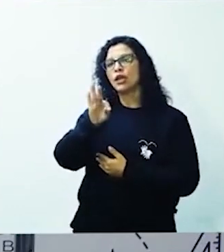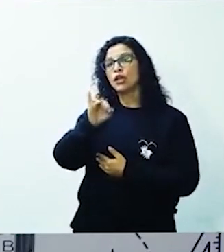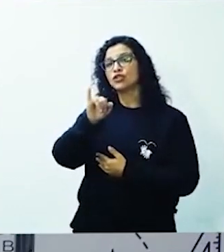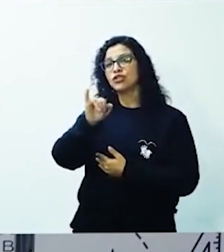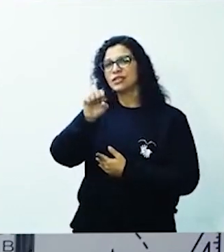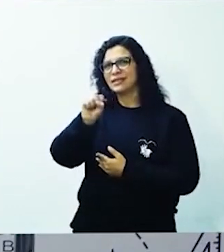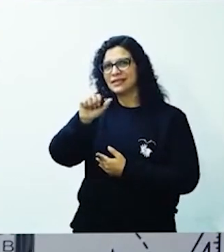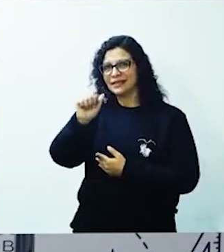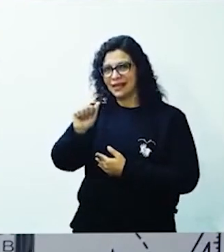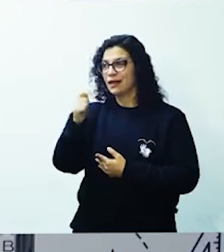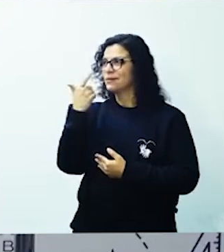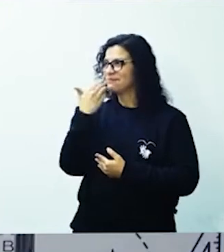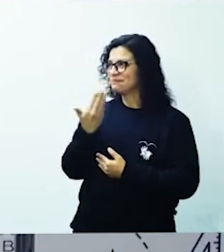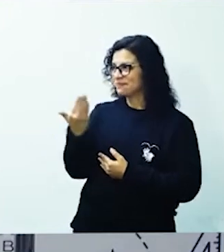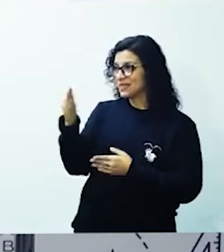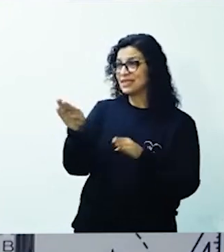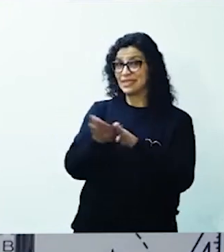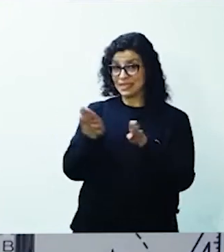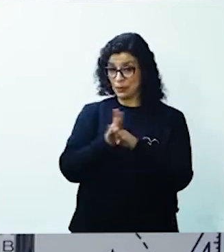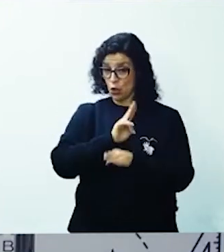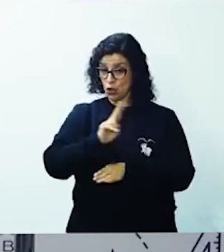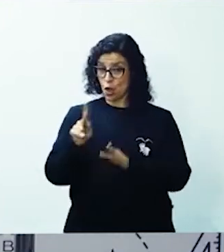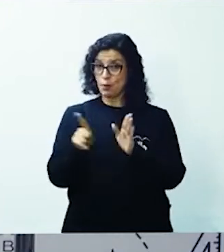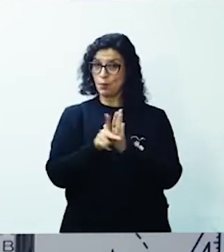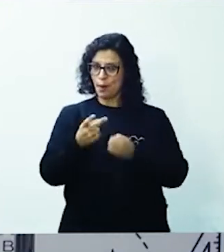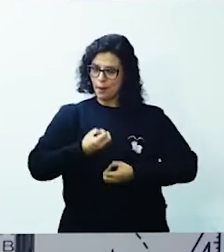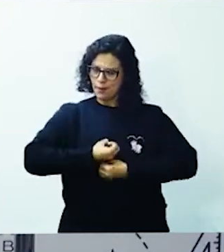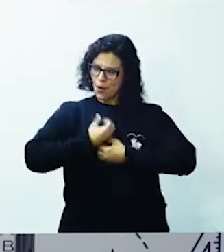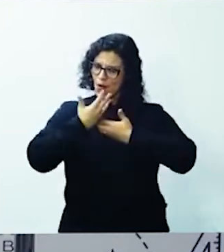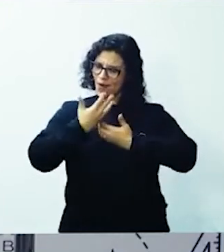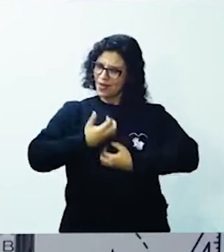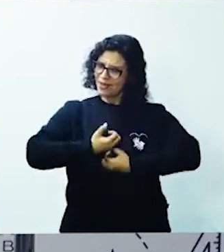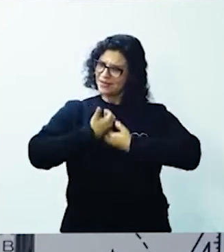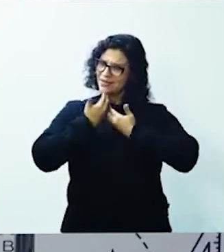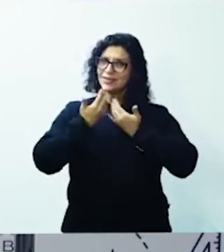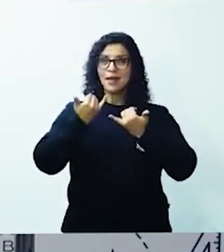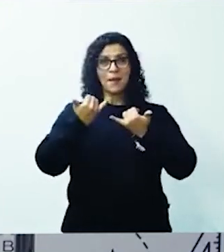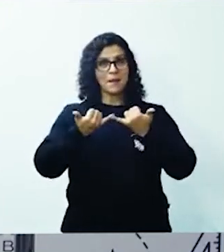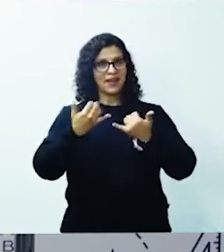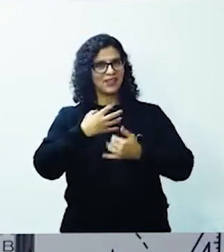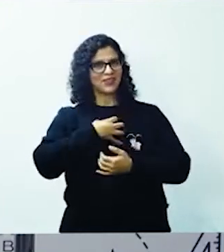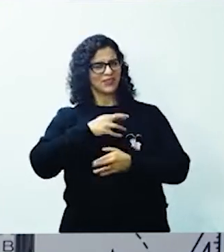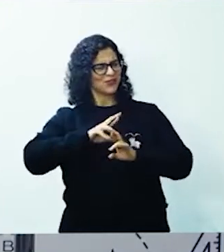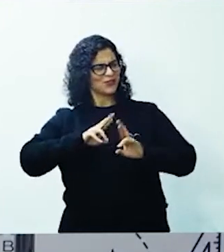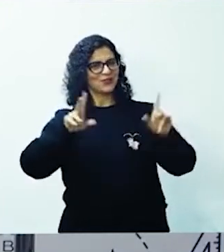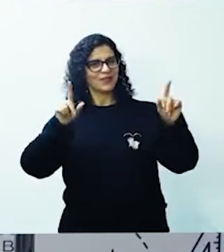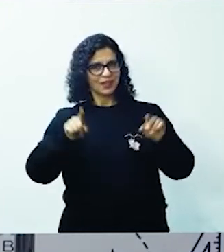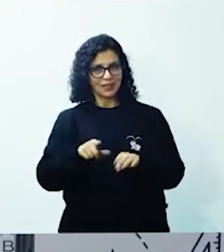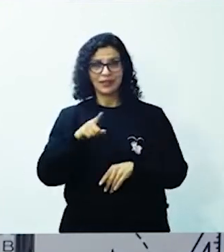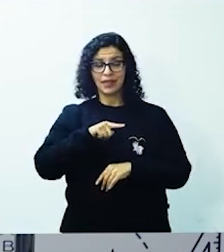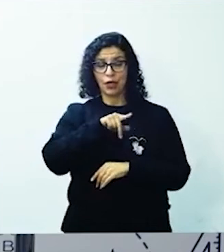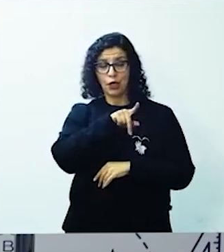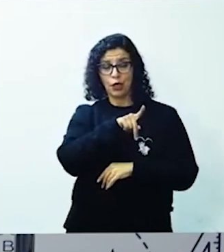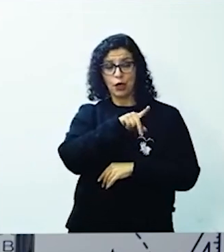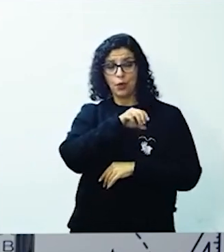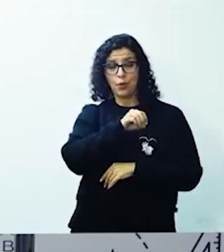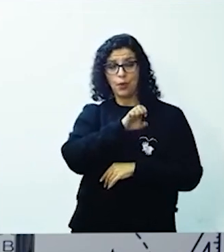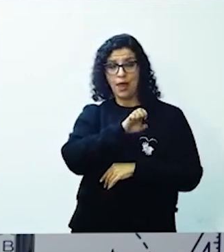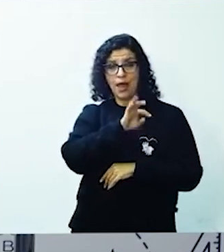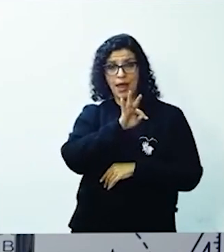poetisa. Parece até que o próprio nome poetisa já é uma poesia. Então, nós temos poetas